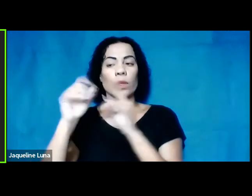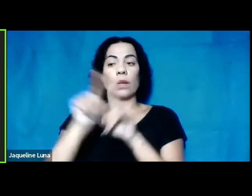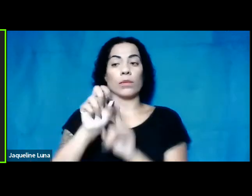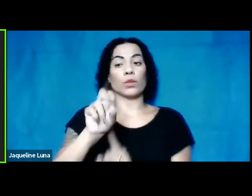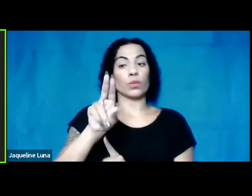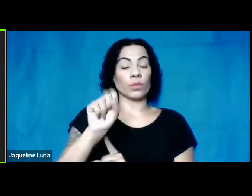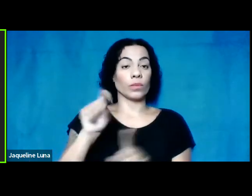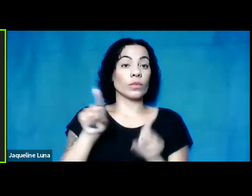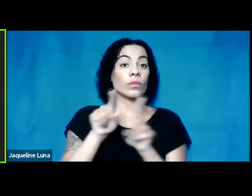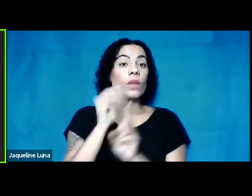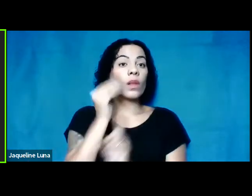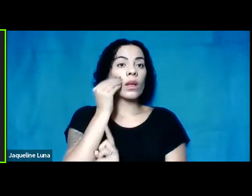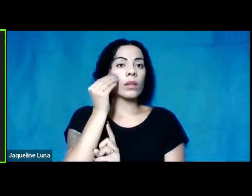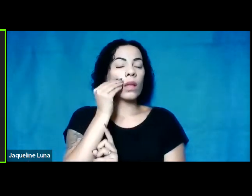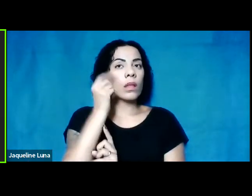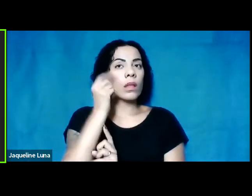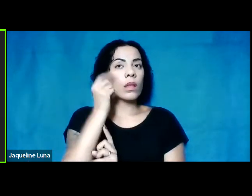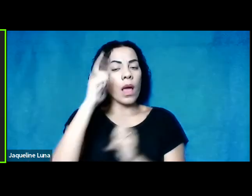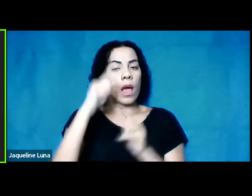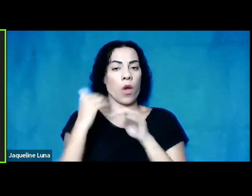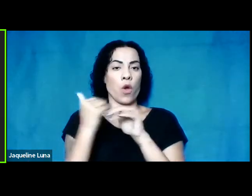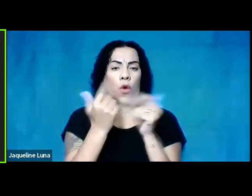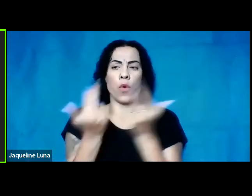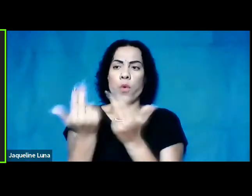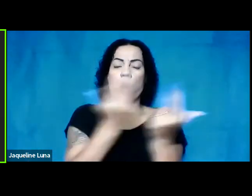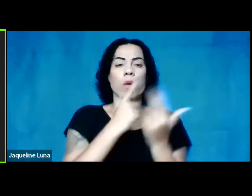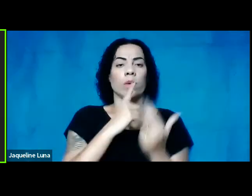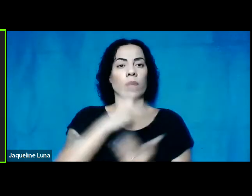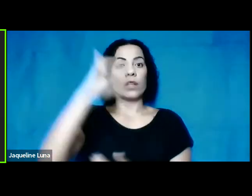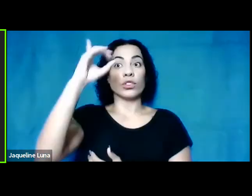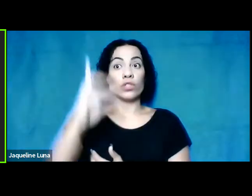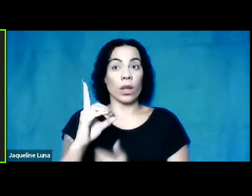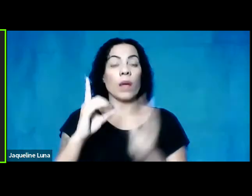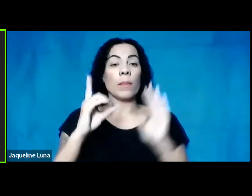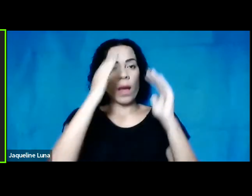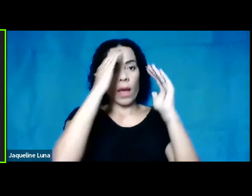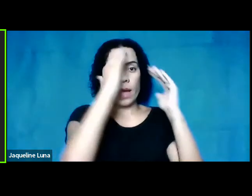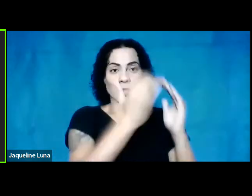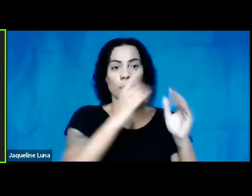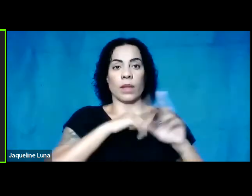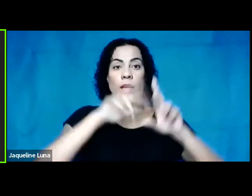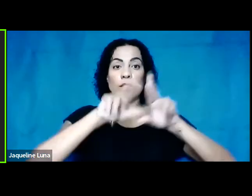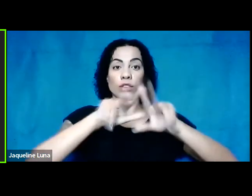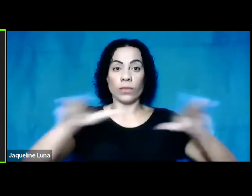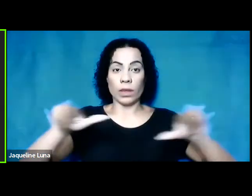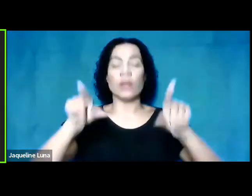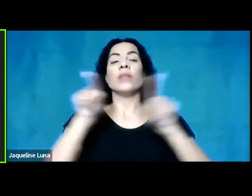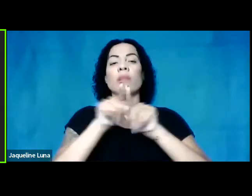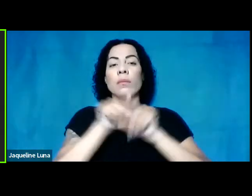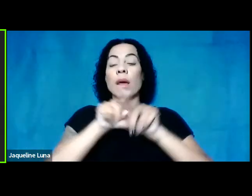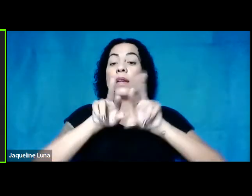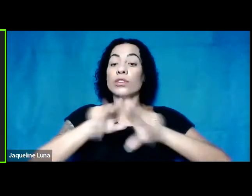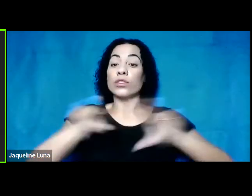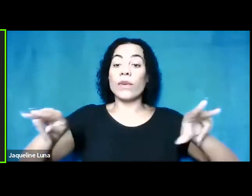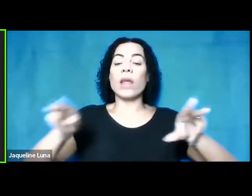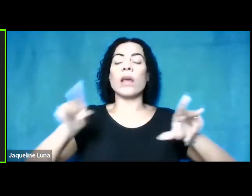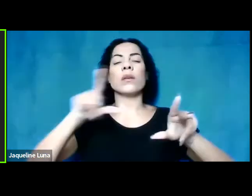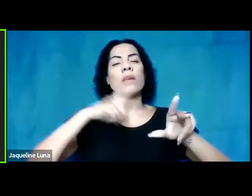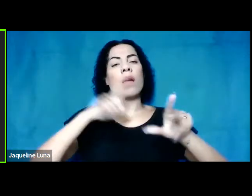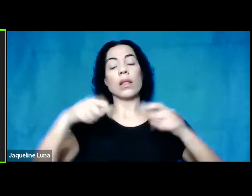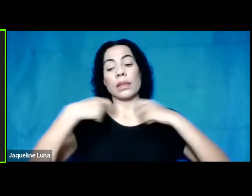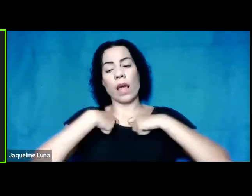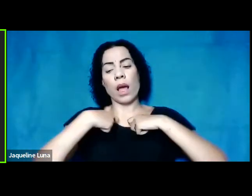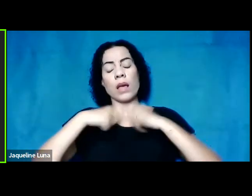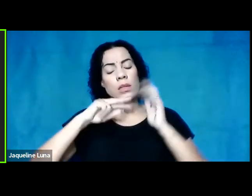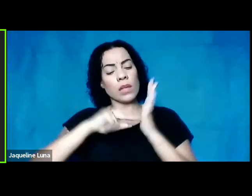reconhecer a igualdade de direitos a partir das diferenças e da potência que é a diversidade que nos caracteriza como humanidade, como natureza,